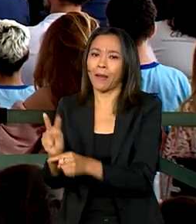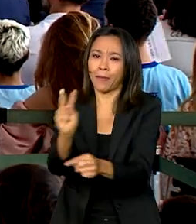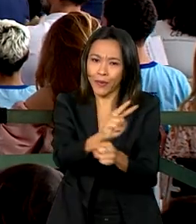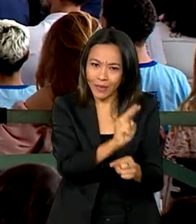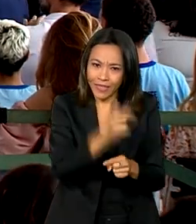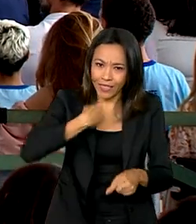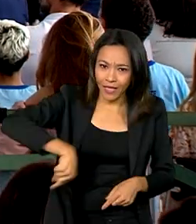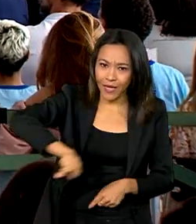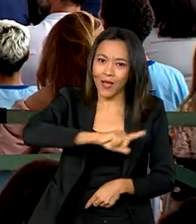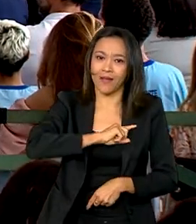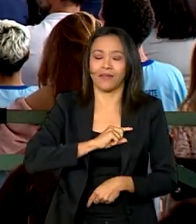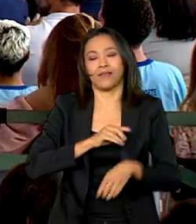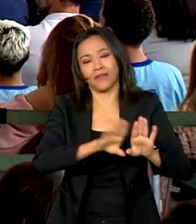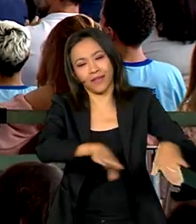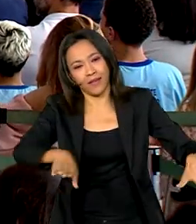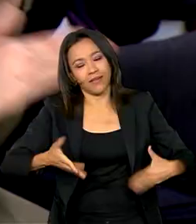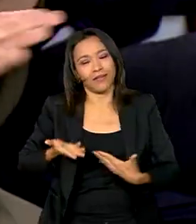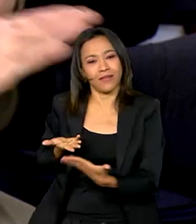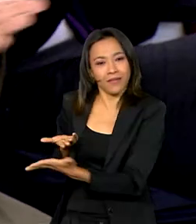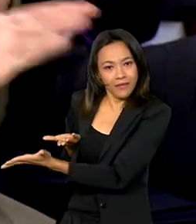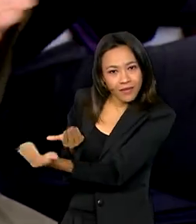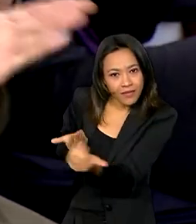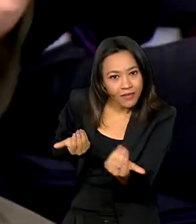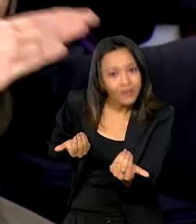nossas crianças e jovens.